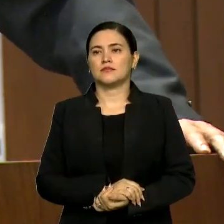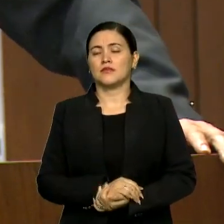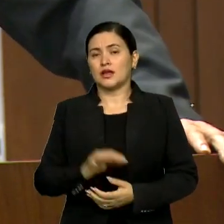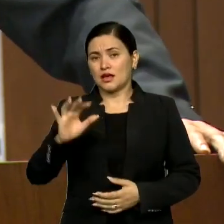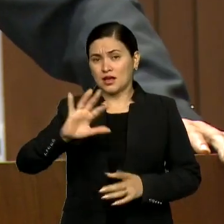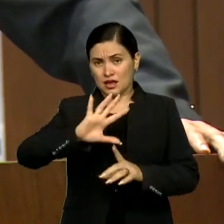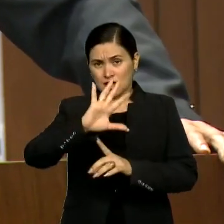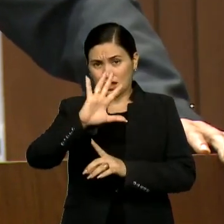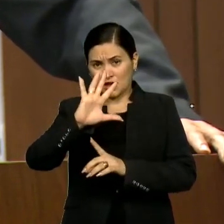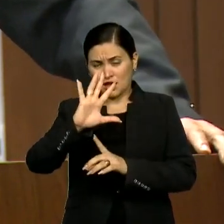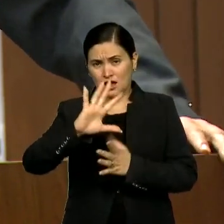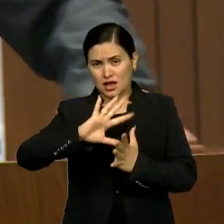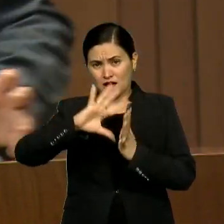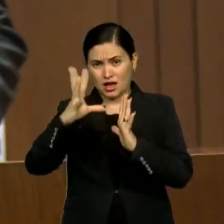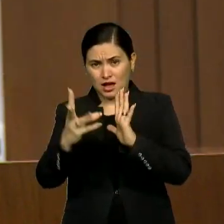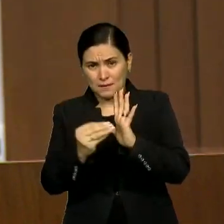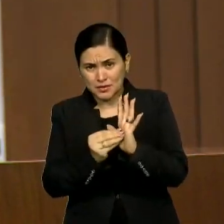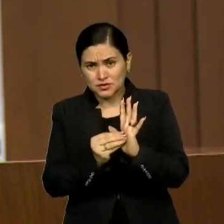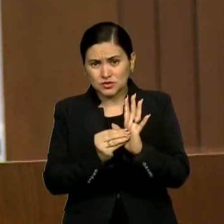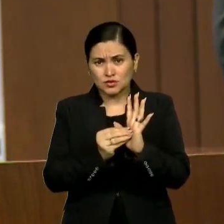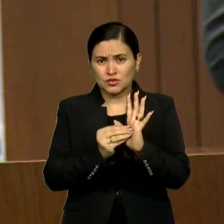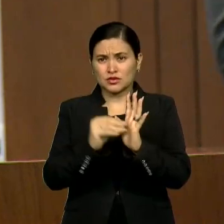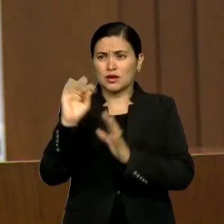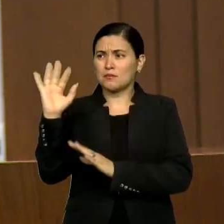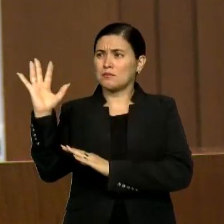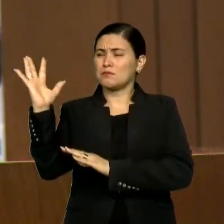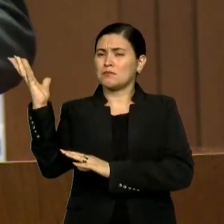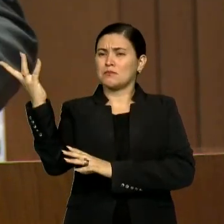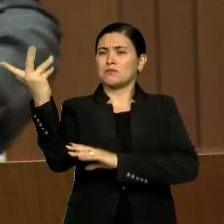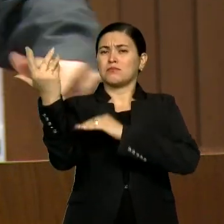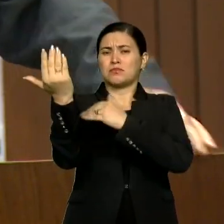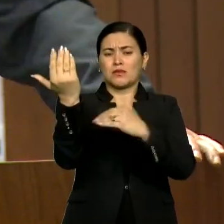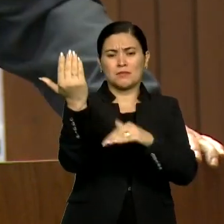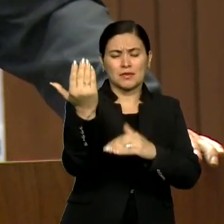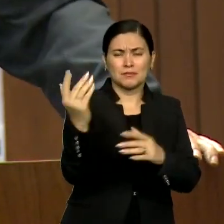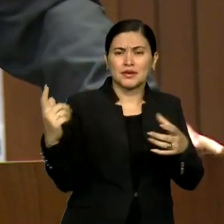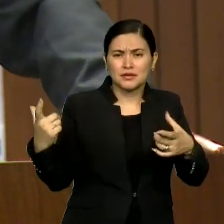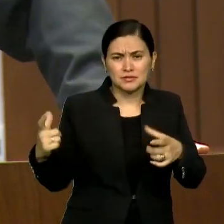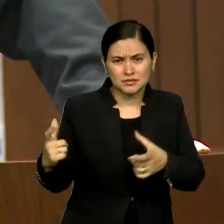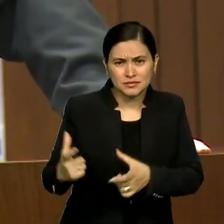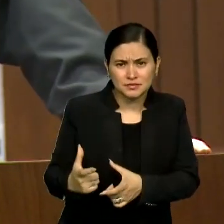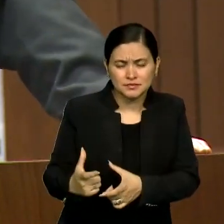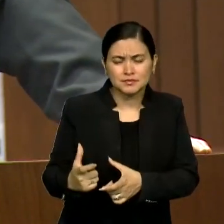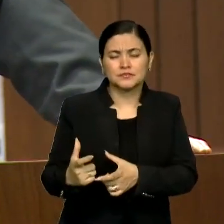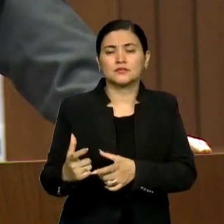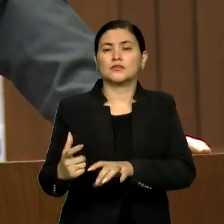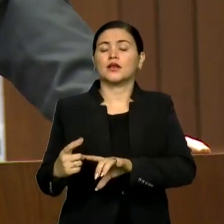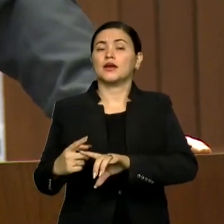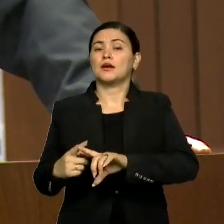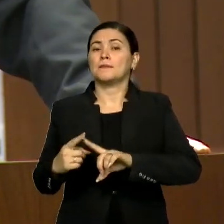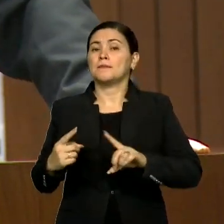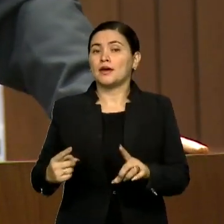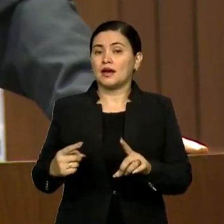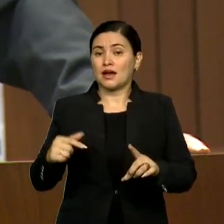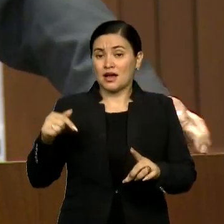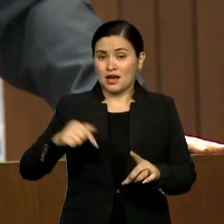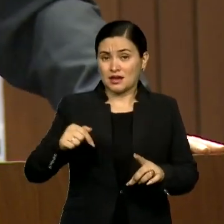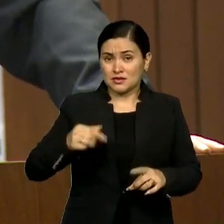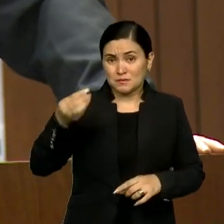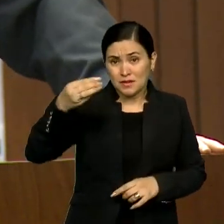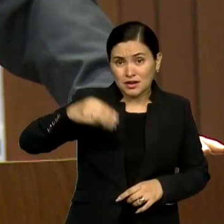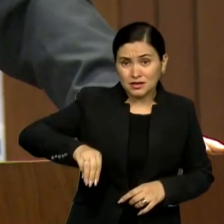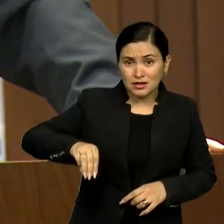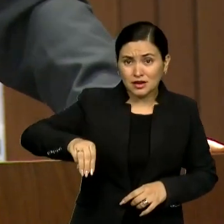Amazônia, o nosso Cerrado caminha para que só aqui no Maranhão a gente continue